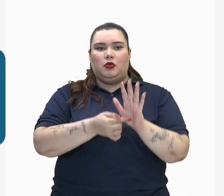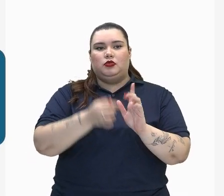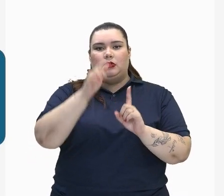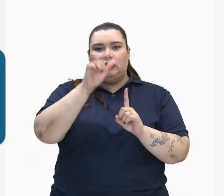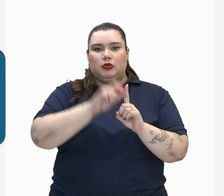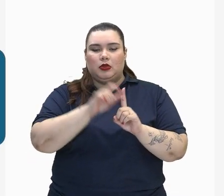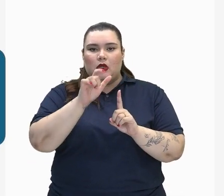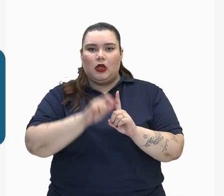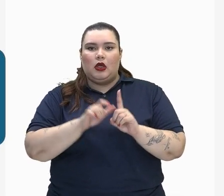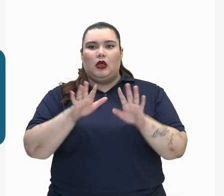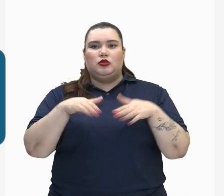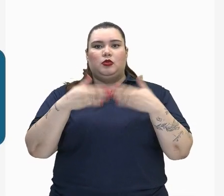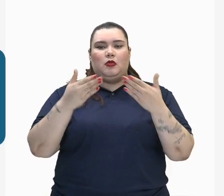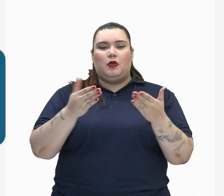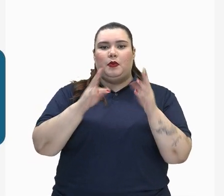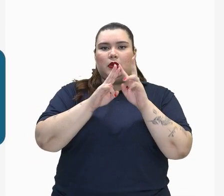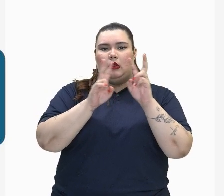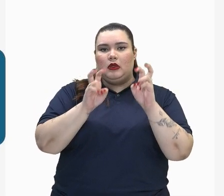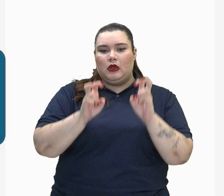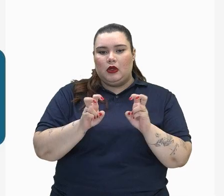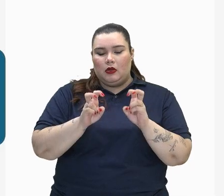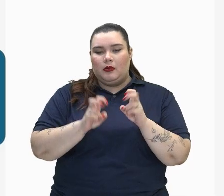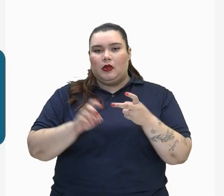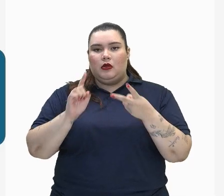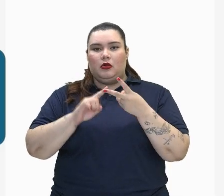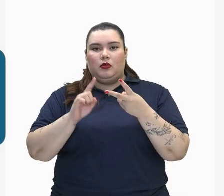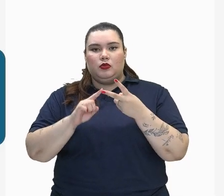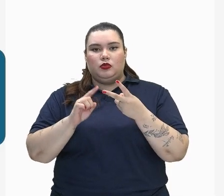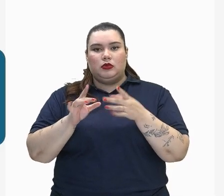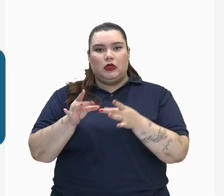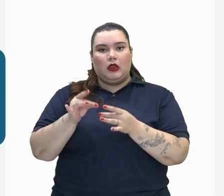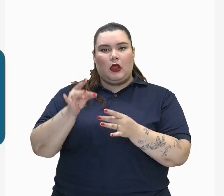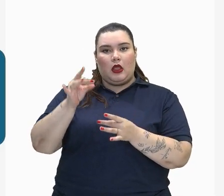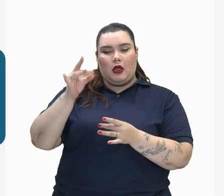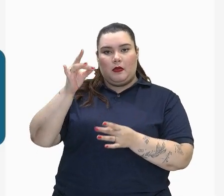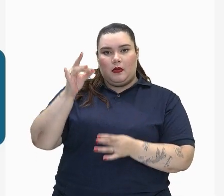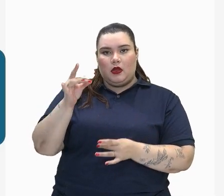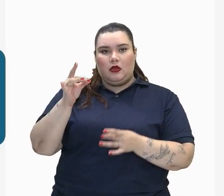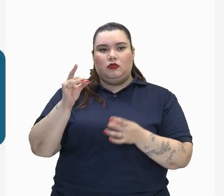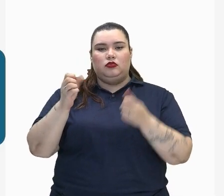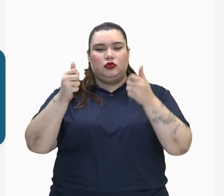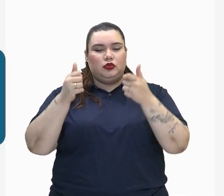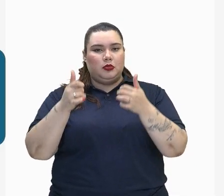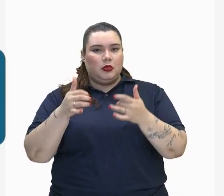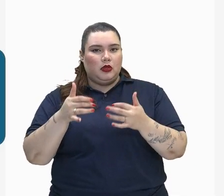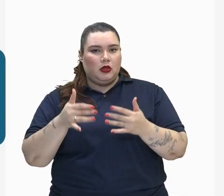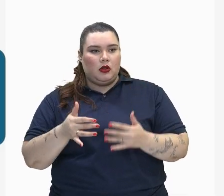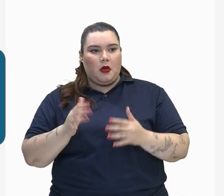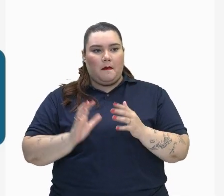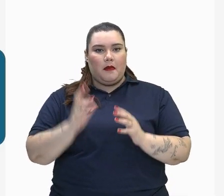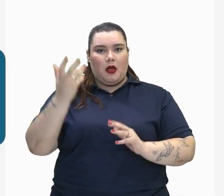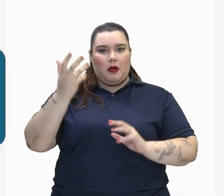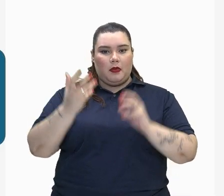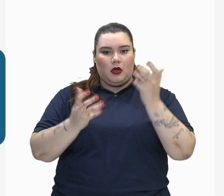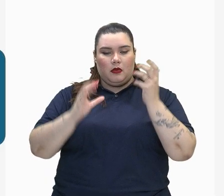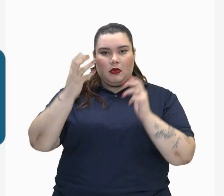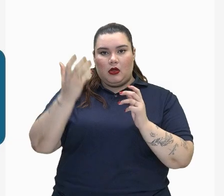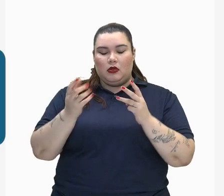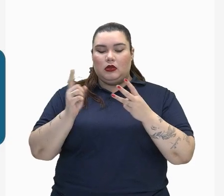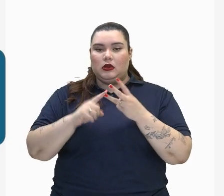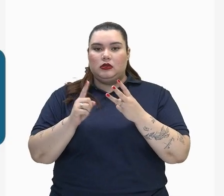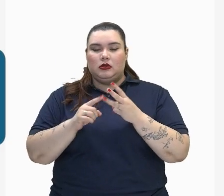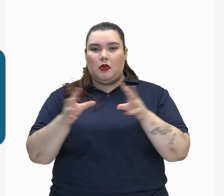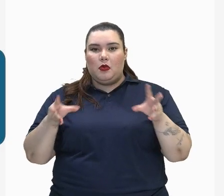ali abordada. Aí no desenvolvimento é que você vai, né, contar os fatos e a